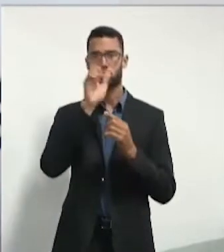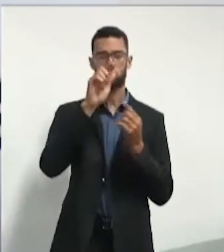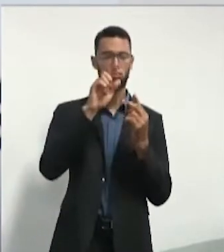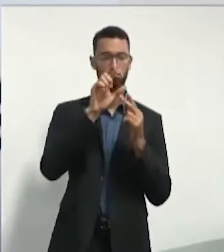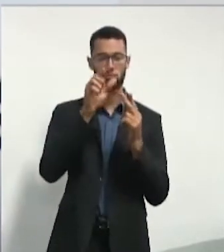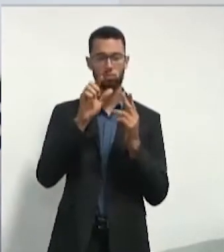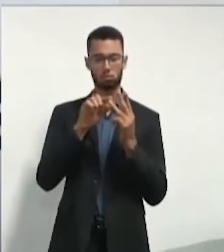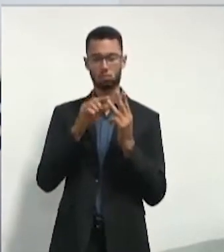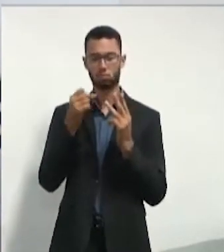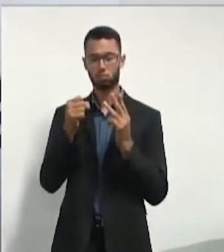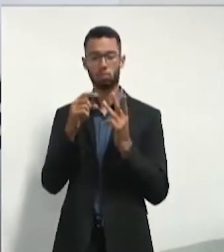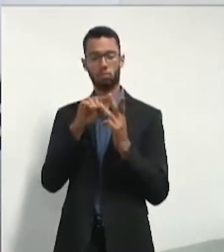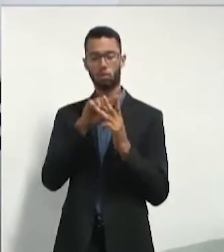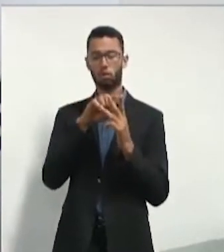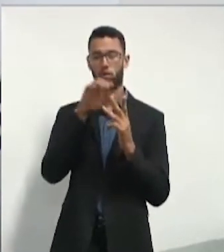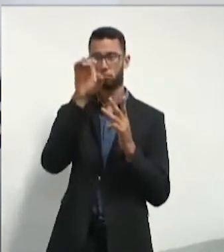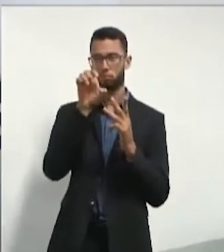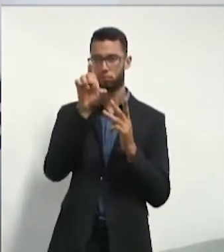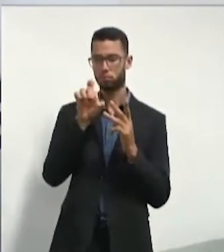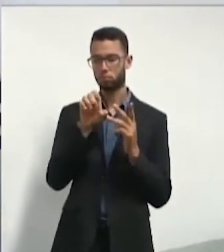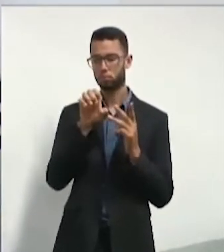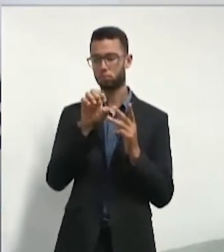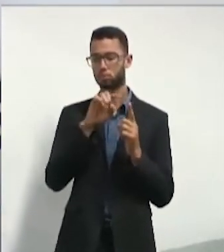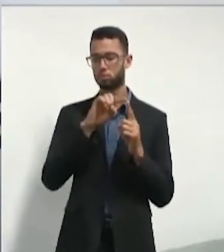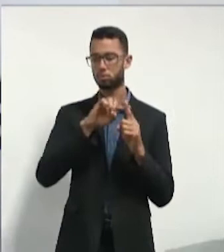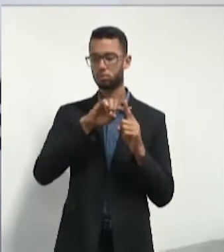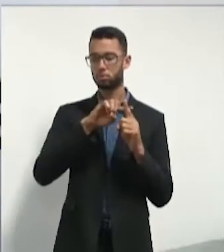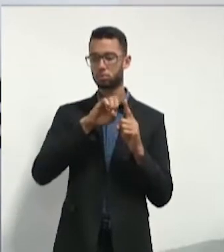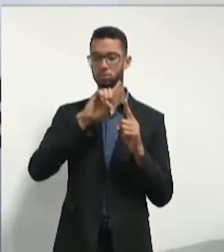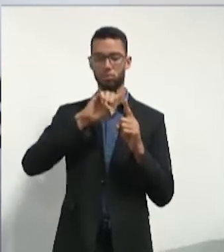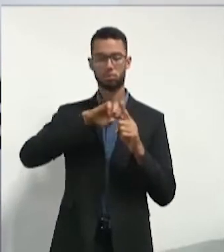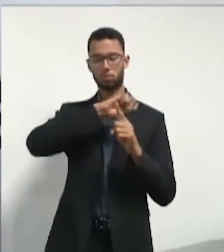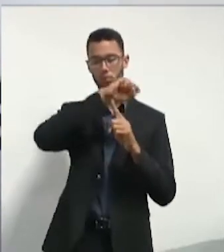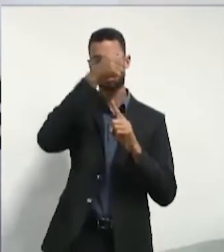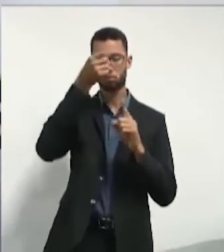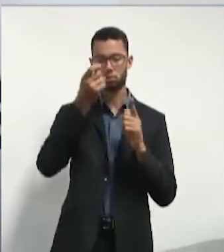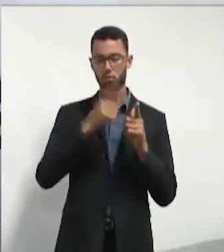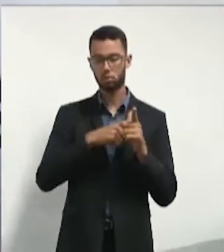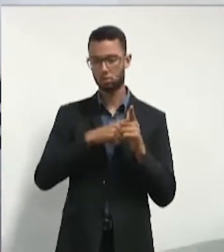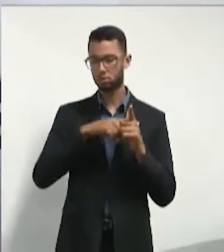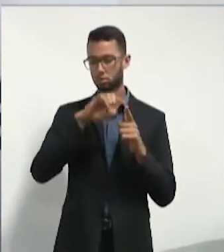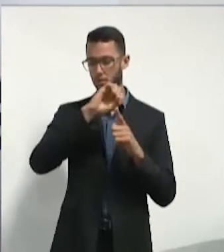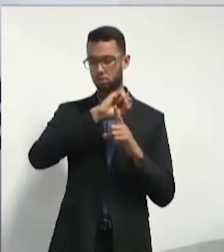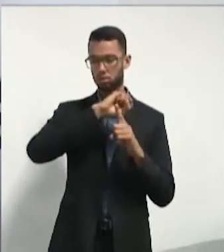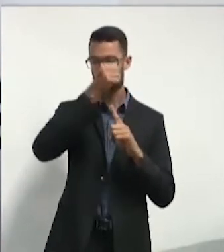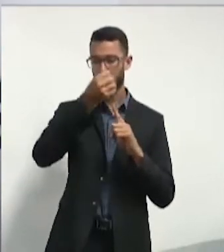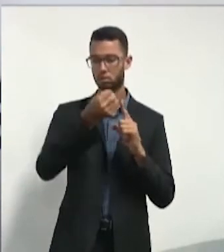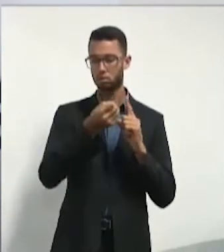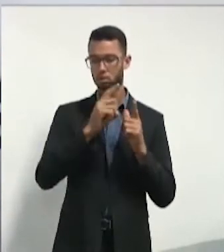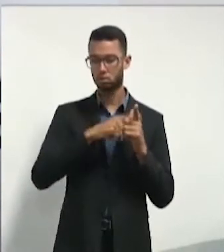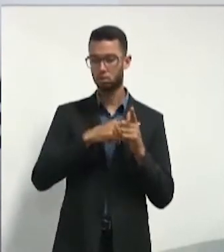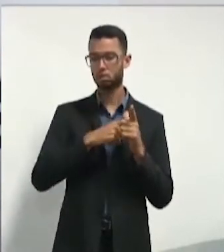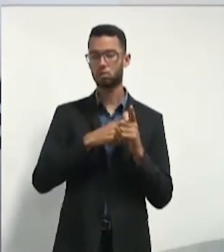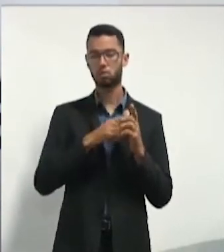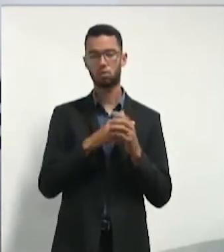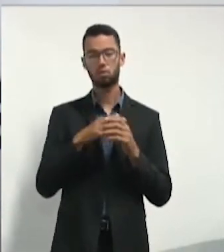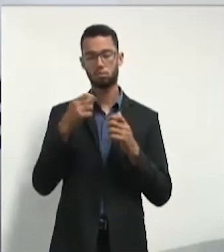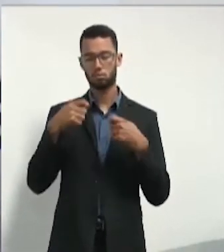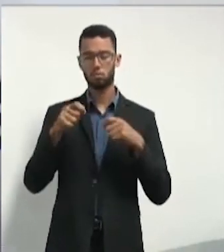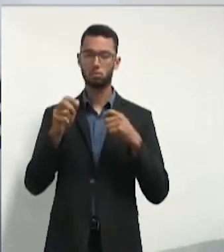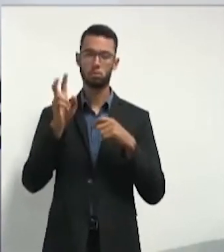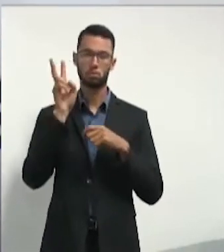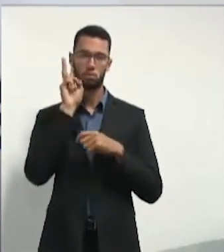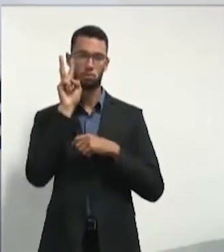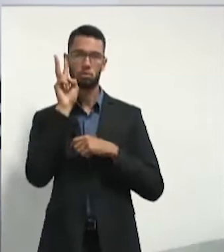o poder executivo e entre os destaques deste ano a gente precisa lembrar é pastor edson a